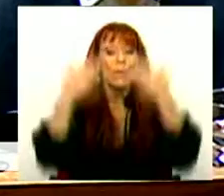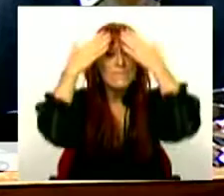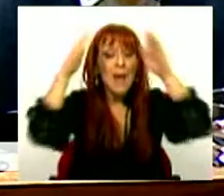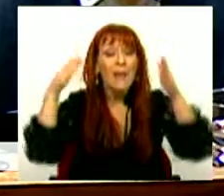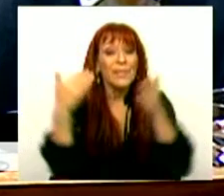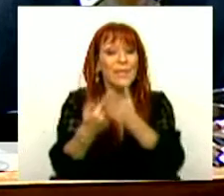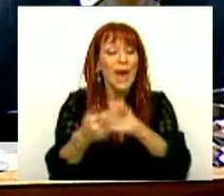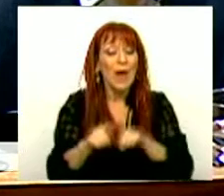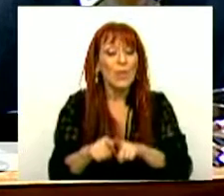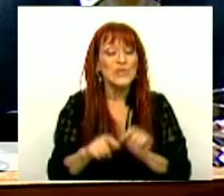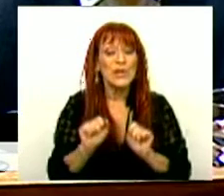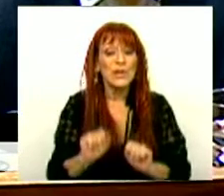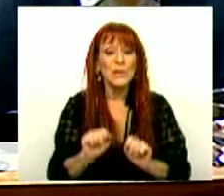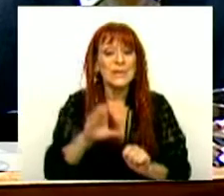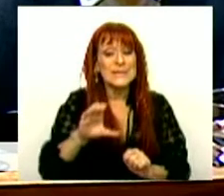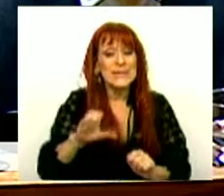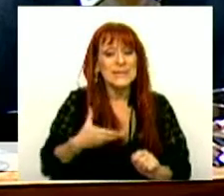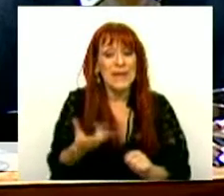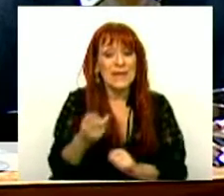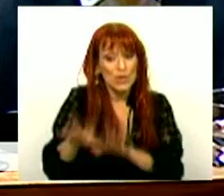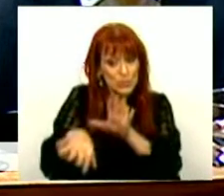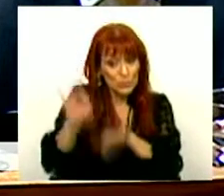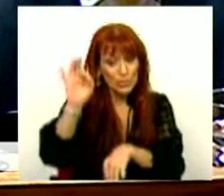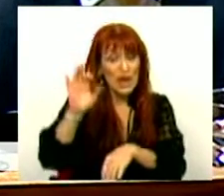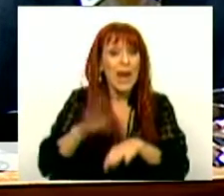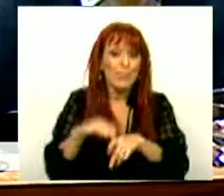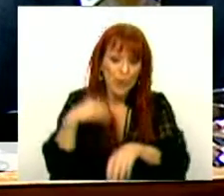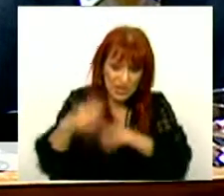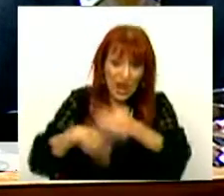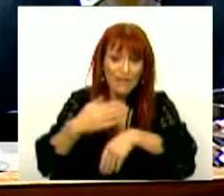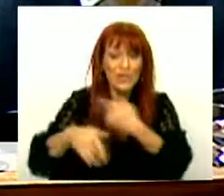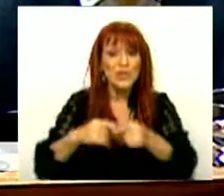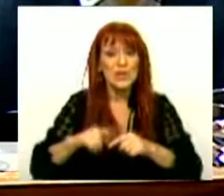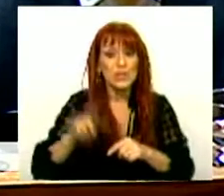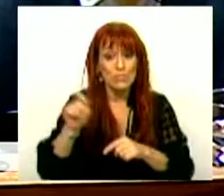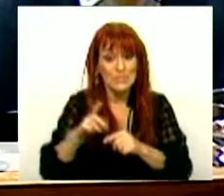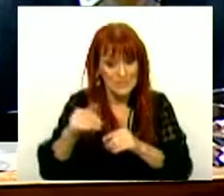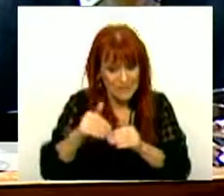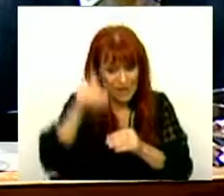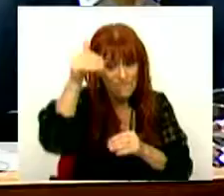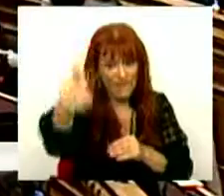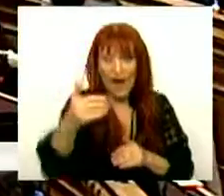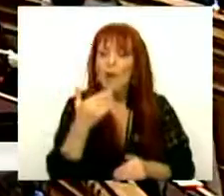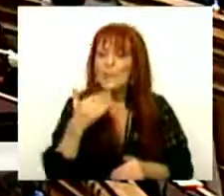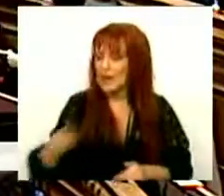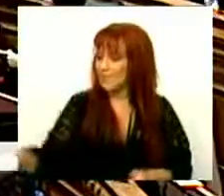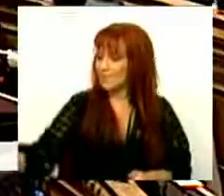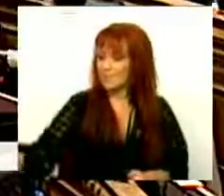democratização da designação dos CCDRs e é com isso que avançaremos no próximo semestre. Muito obrigado.